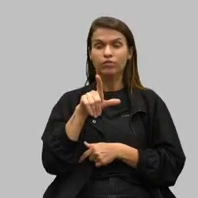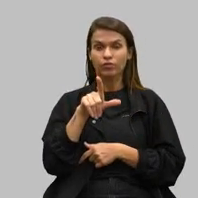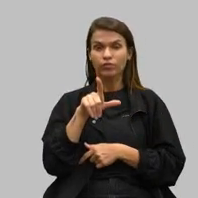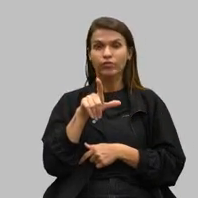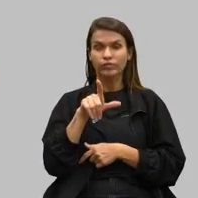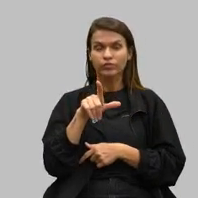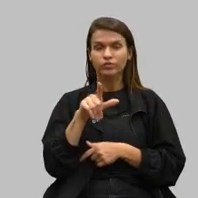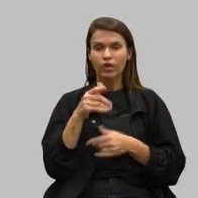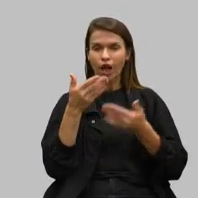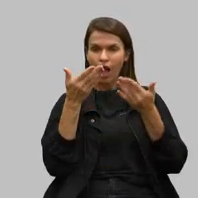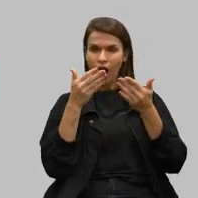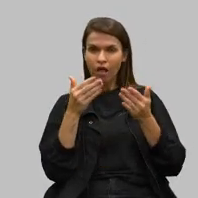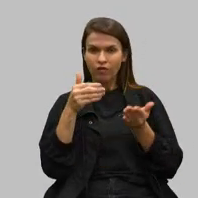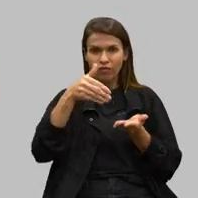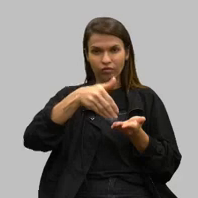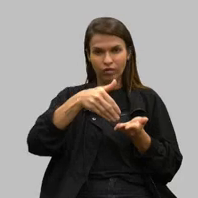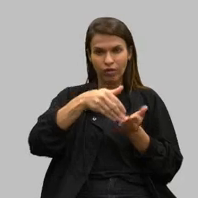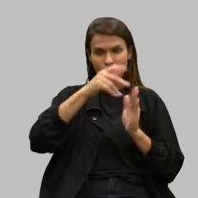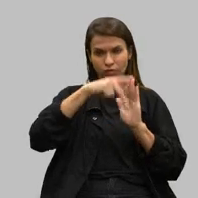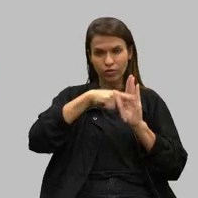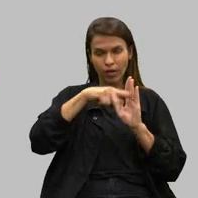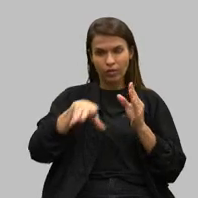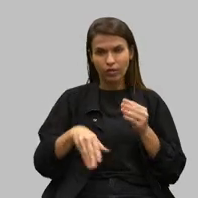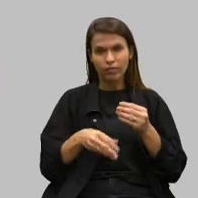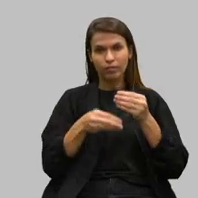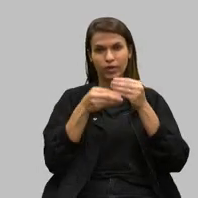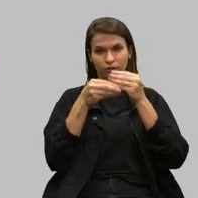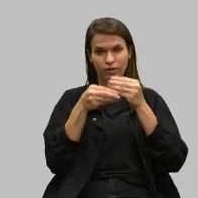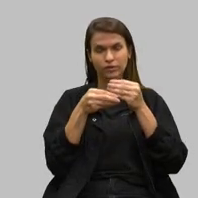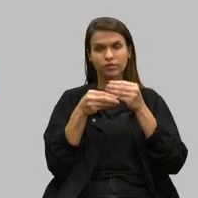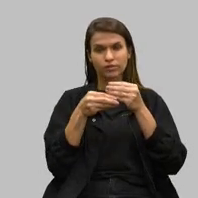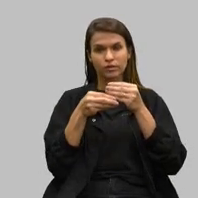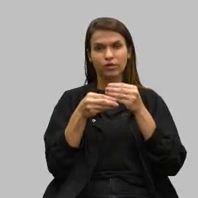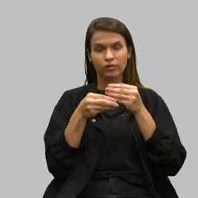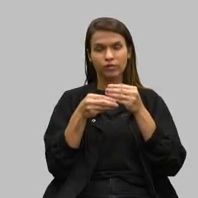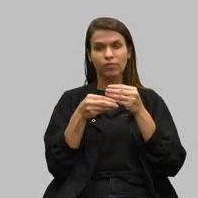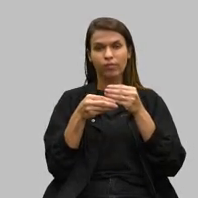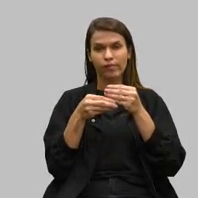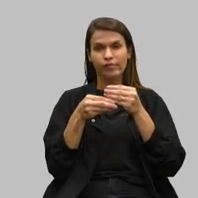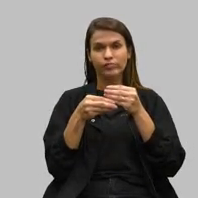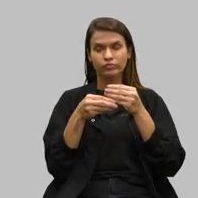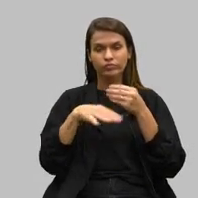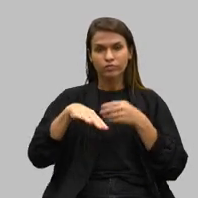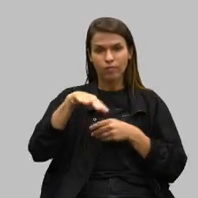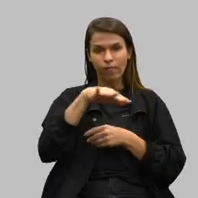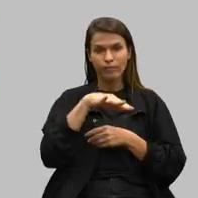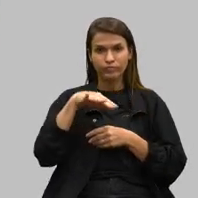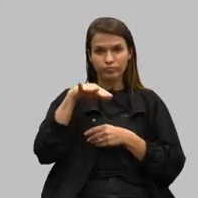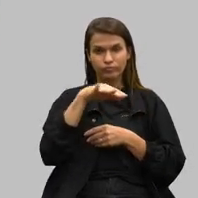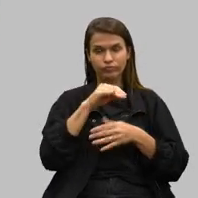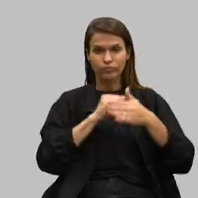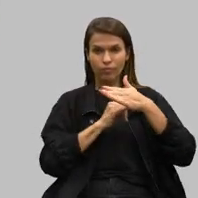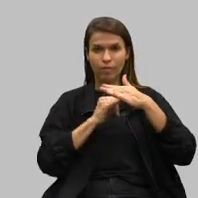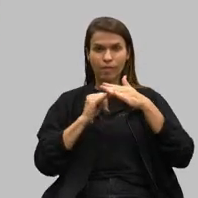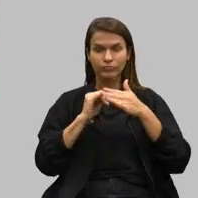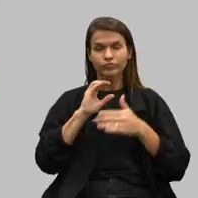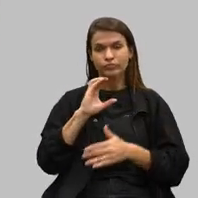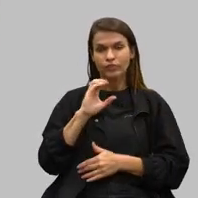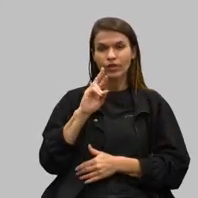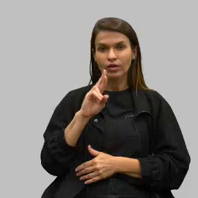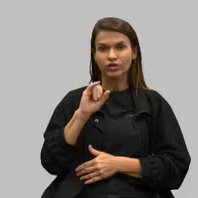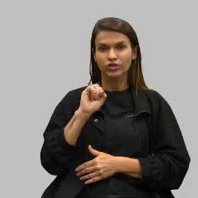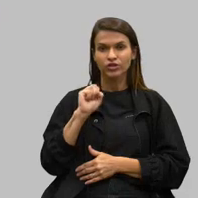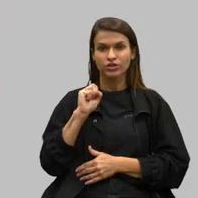da análise final do projeto para a implantação da extensão da Fundação Cristiano Varela lá em Ubar,